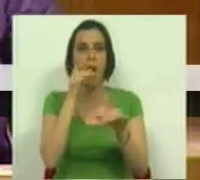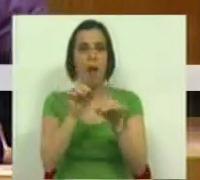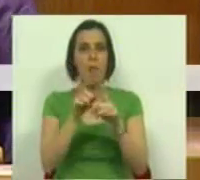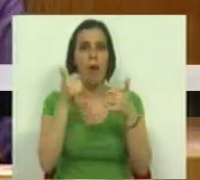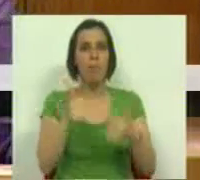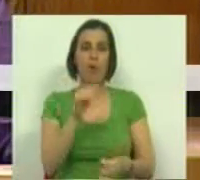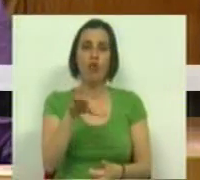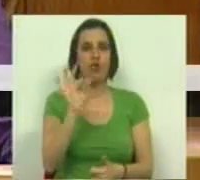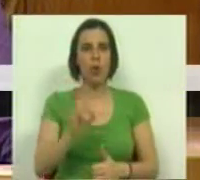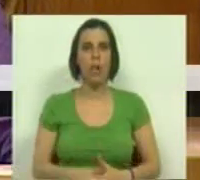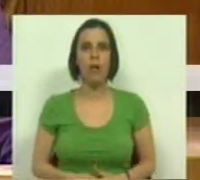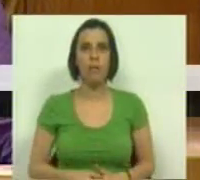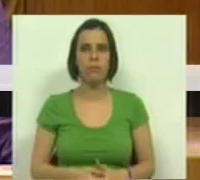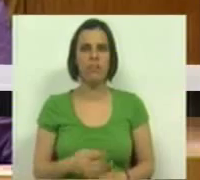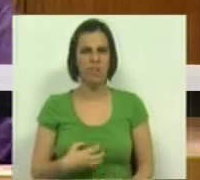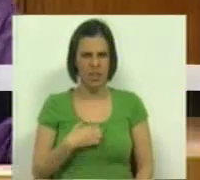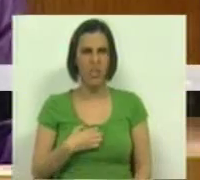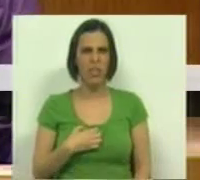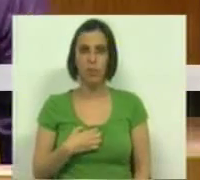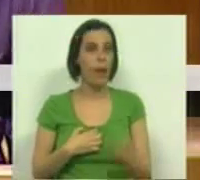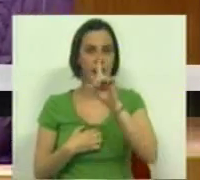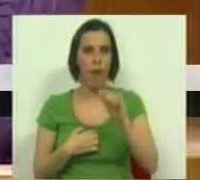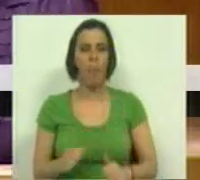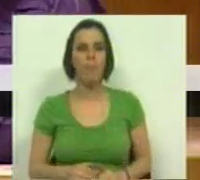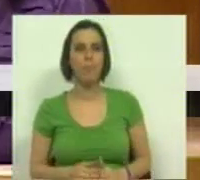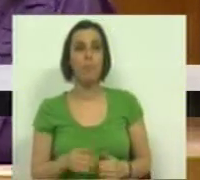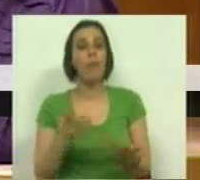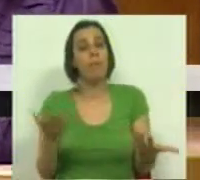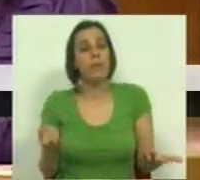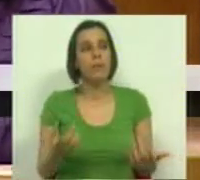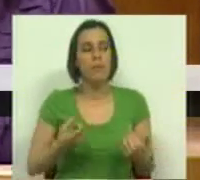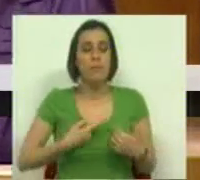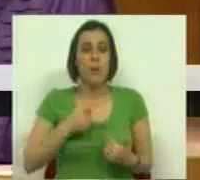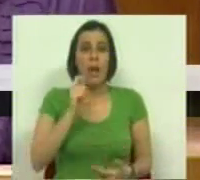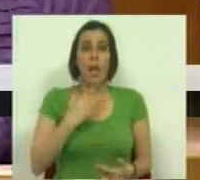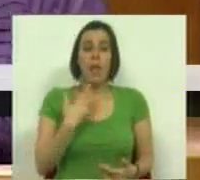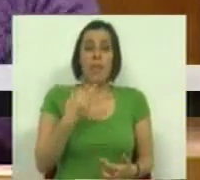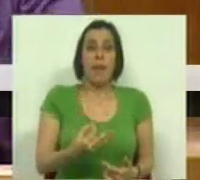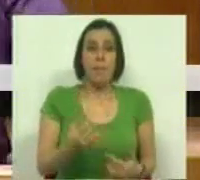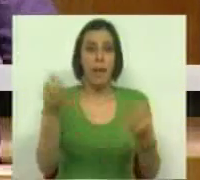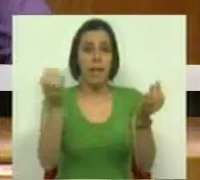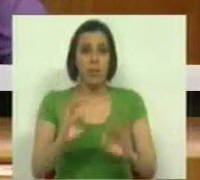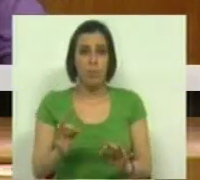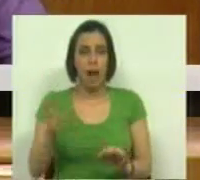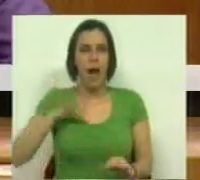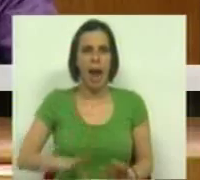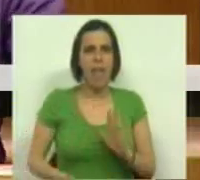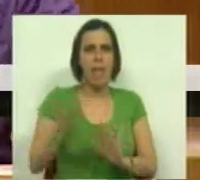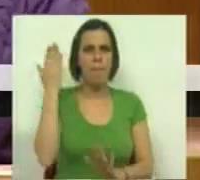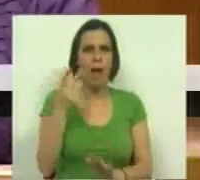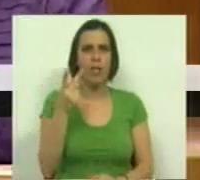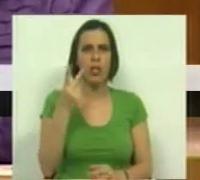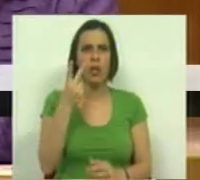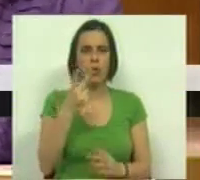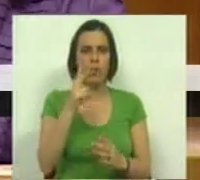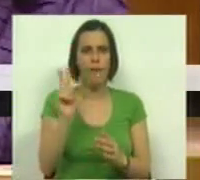uma boa escolha. Faz sentido? Não. A menos que sejamos a EDP, que se prepara para ganhar mais nos